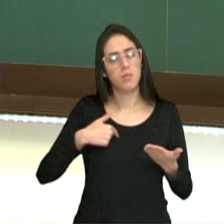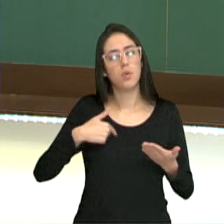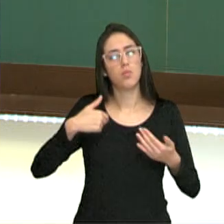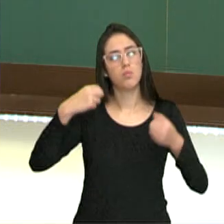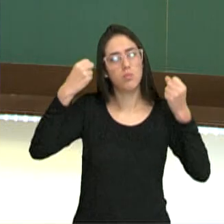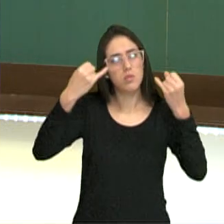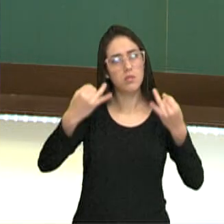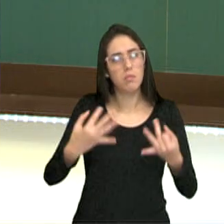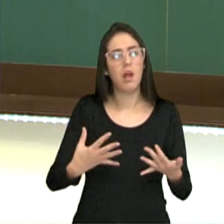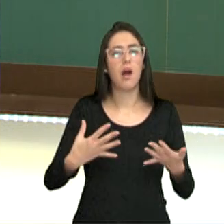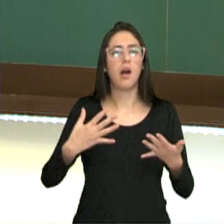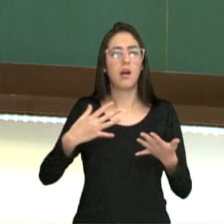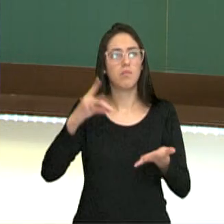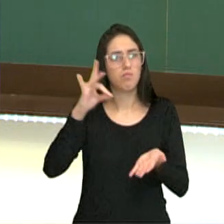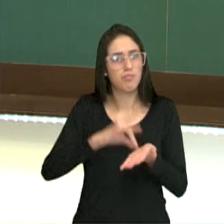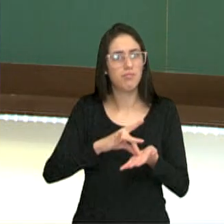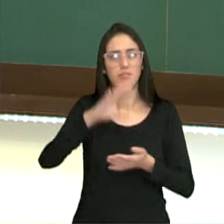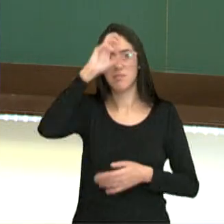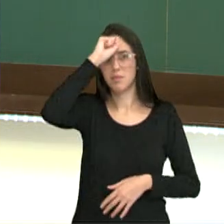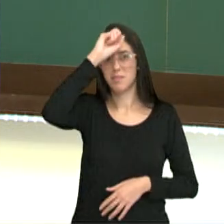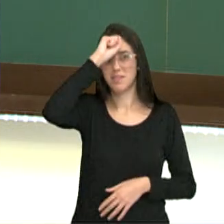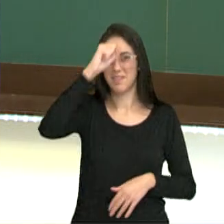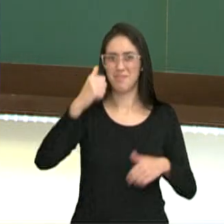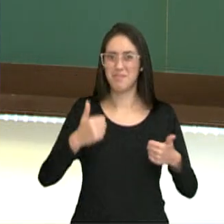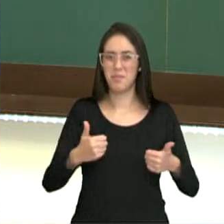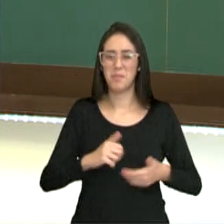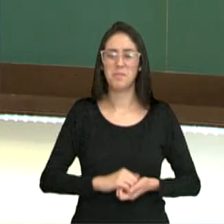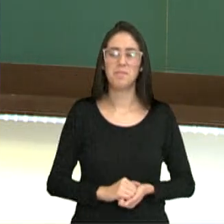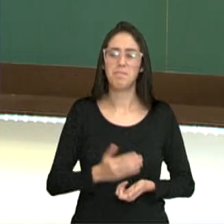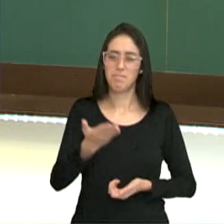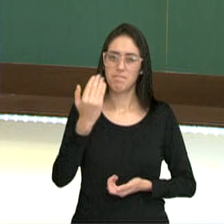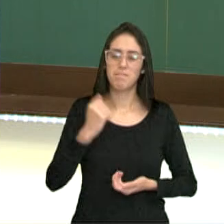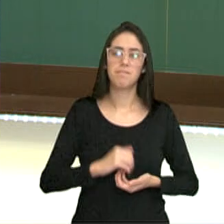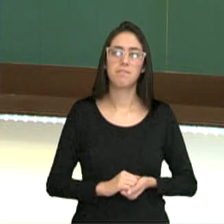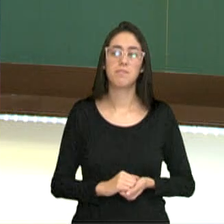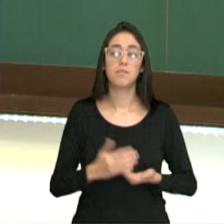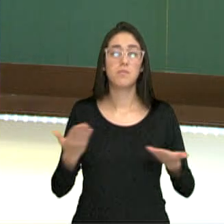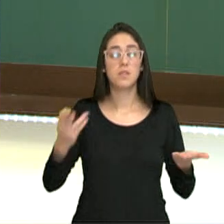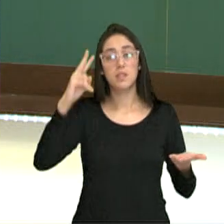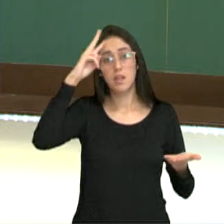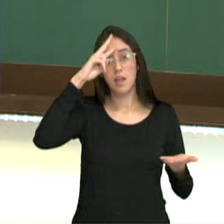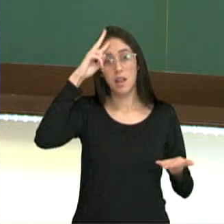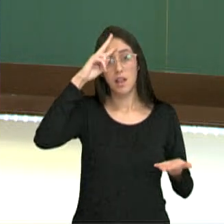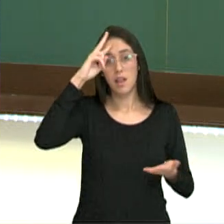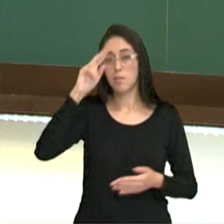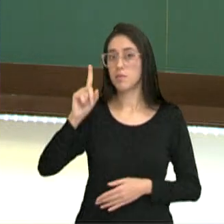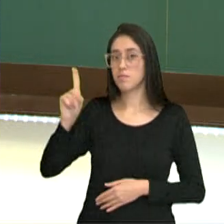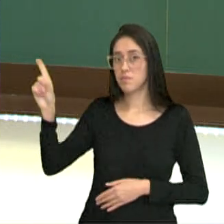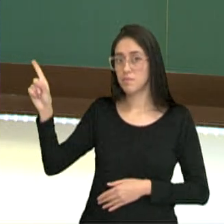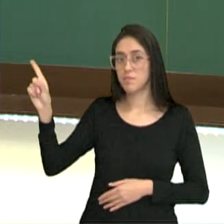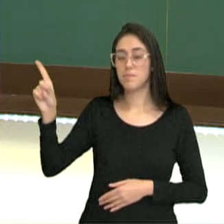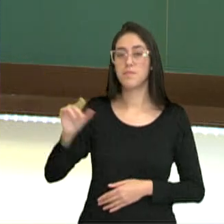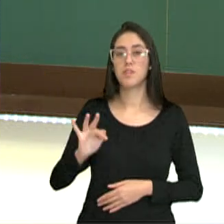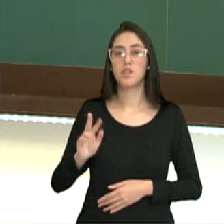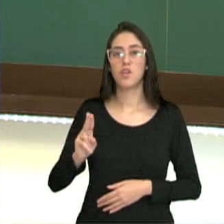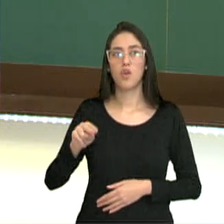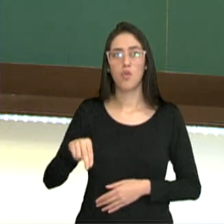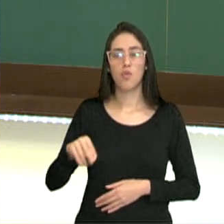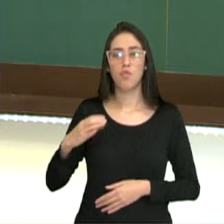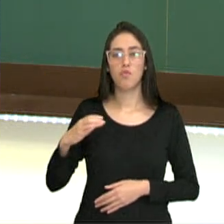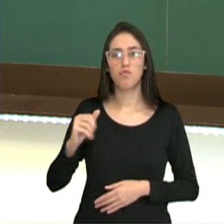comprovar esse nosso aprendizado. Então vamos lá. Então nós vamos lembrar então de funções